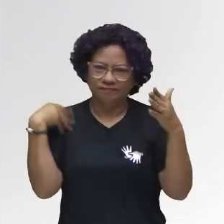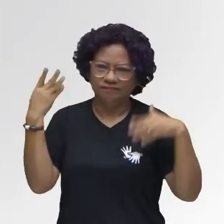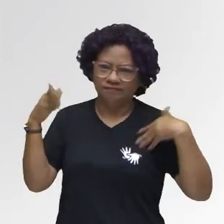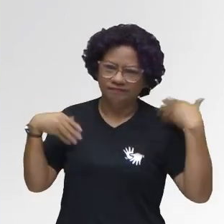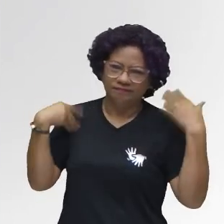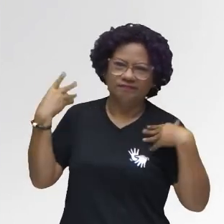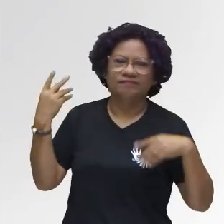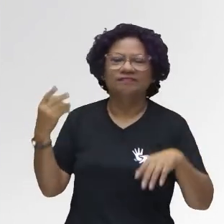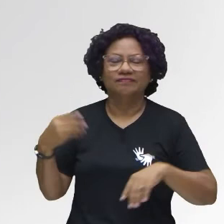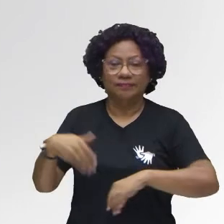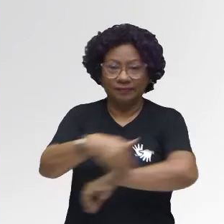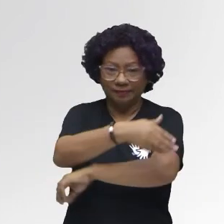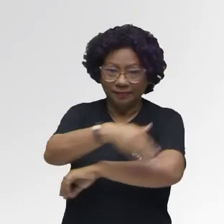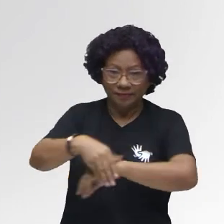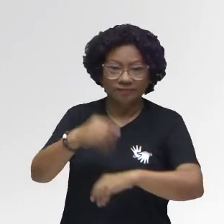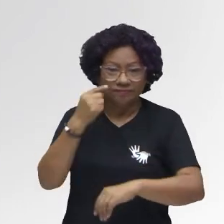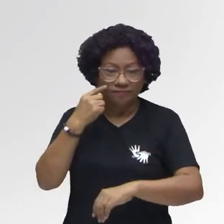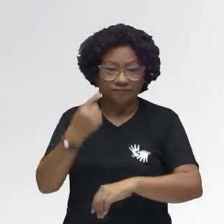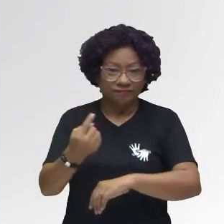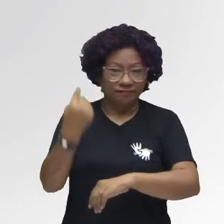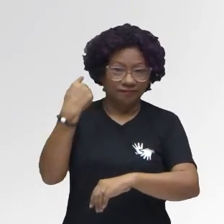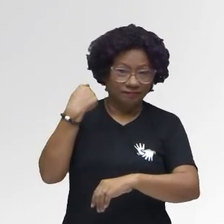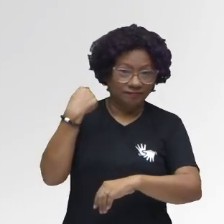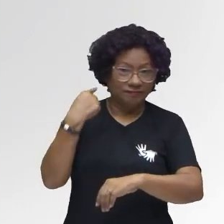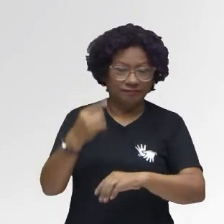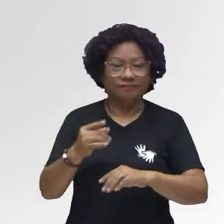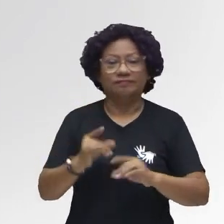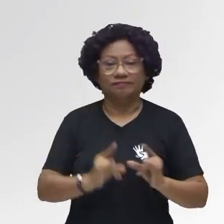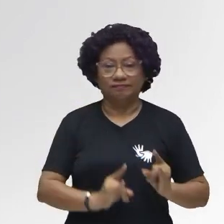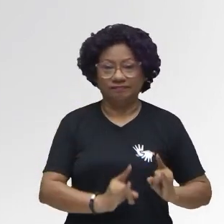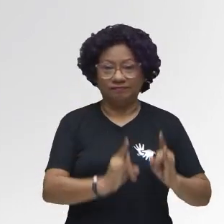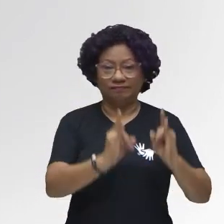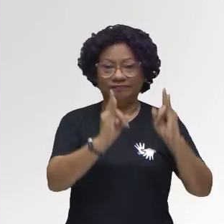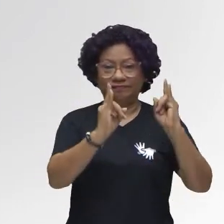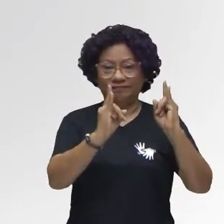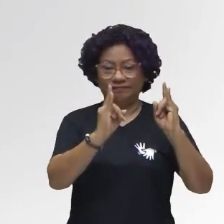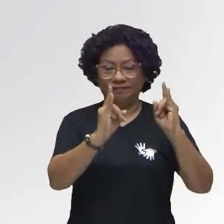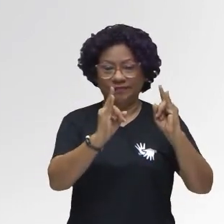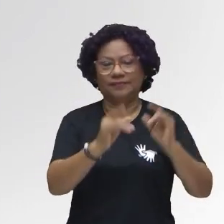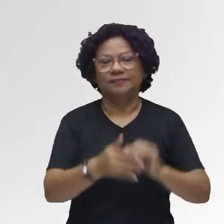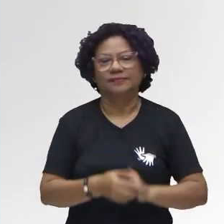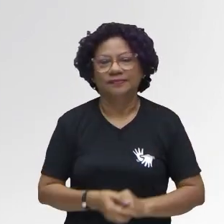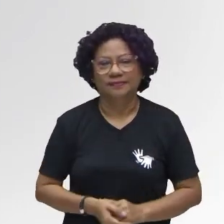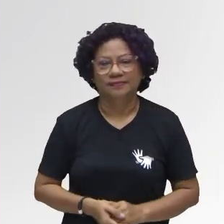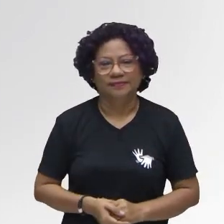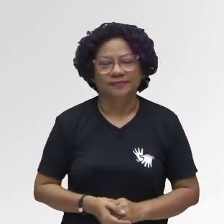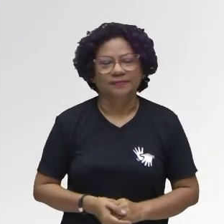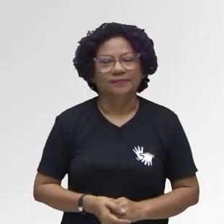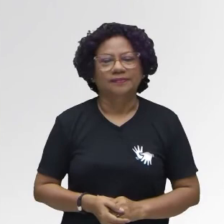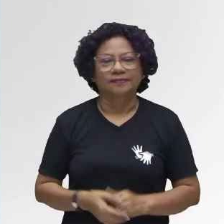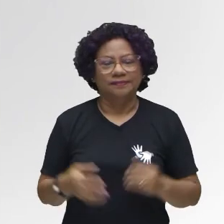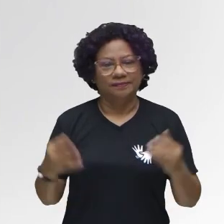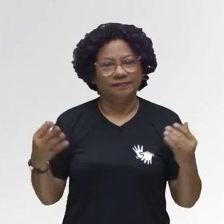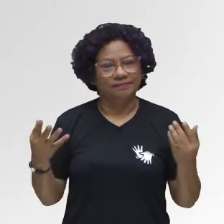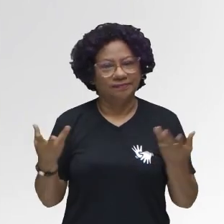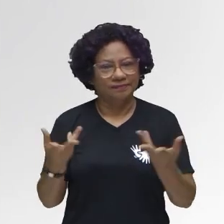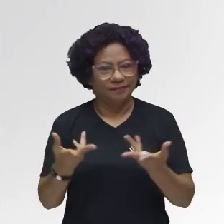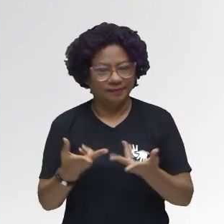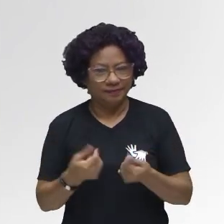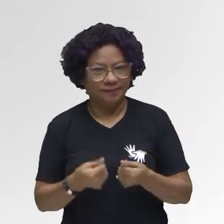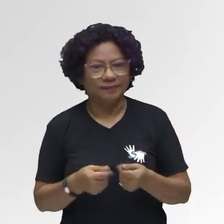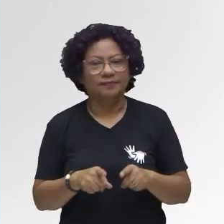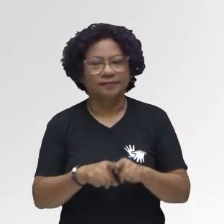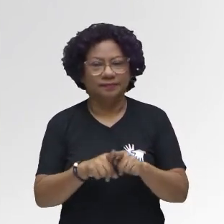cidades, porque as cidades vão crescer para os lados, mas o centro, o núcleo daquela cidade acaba ainda sendo